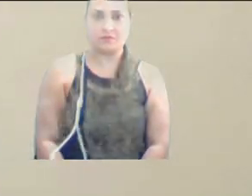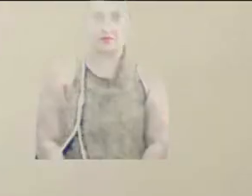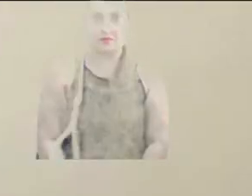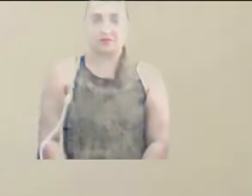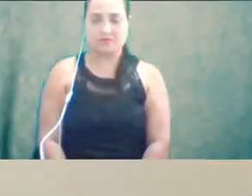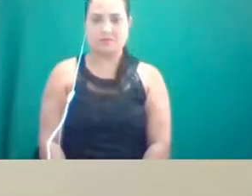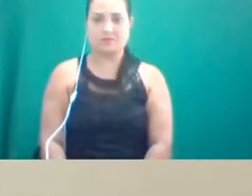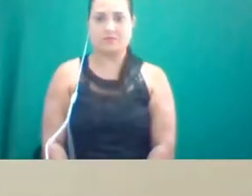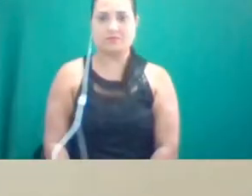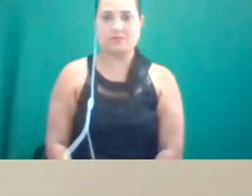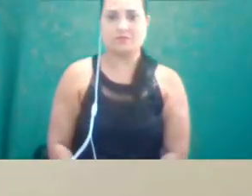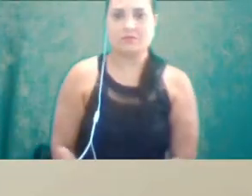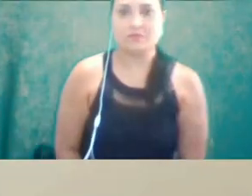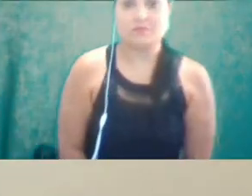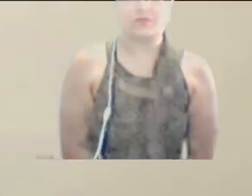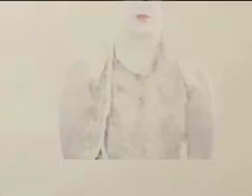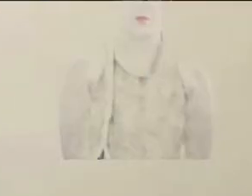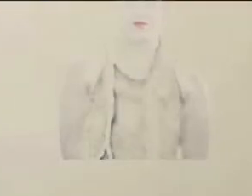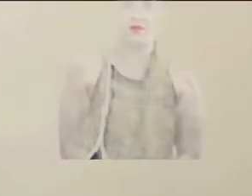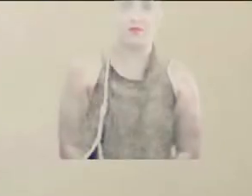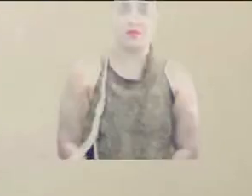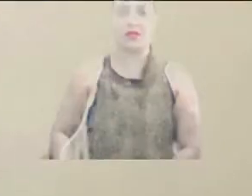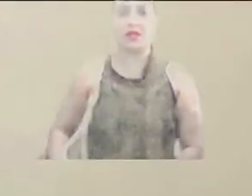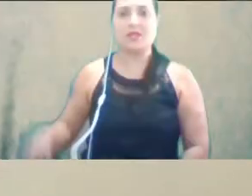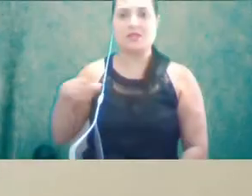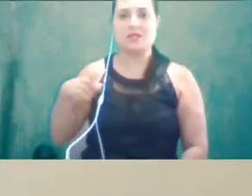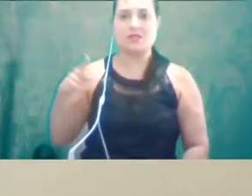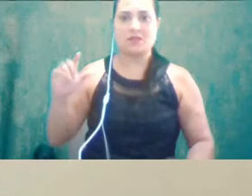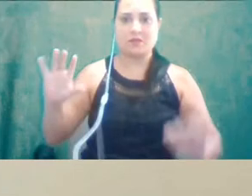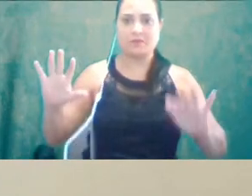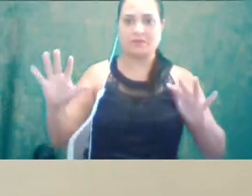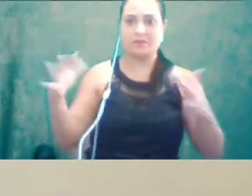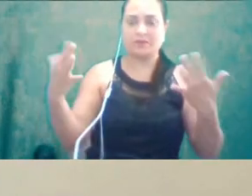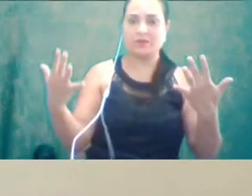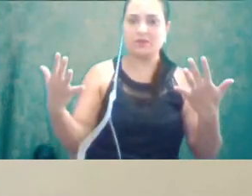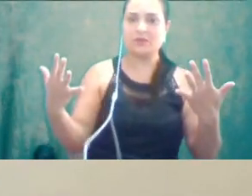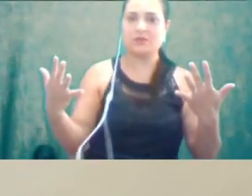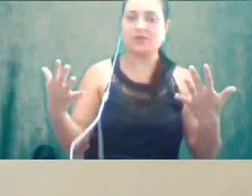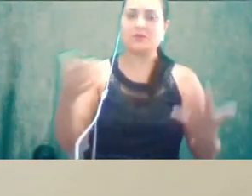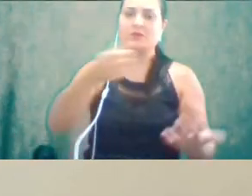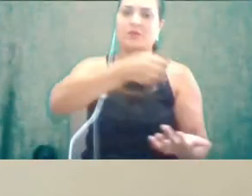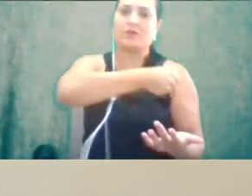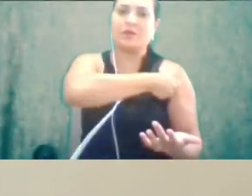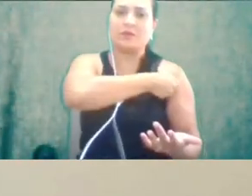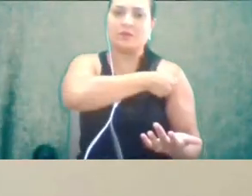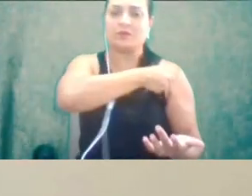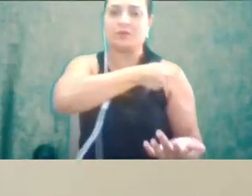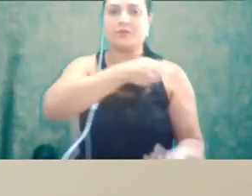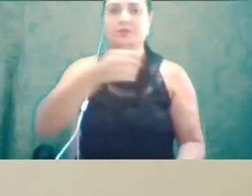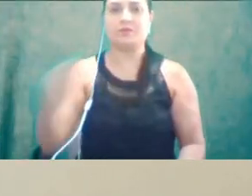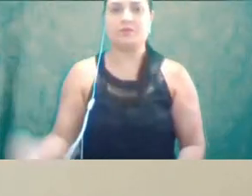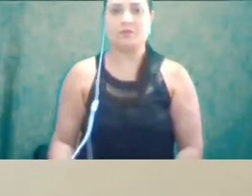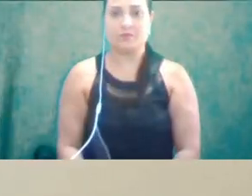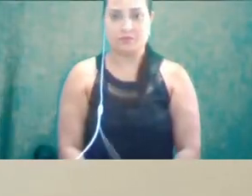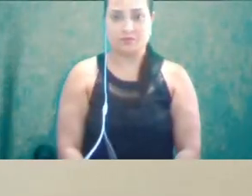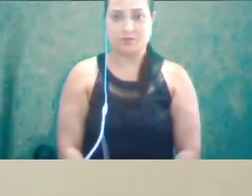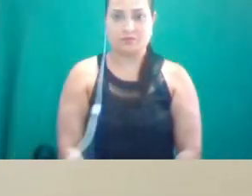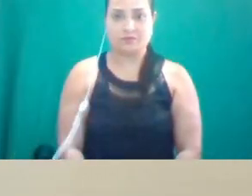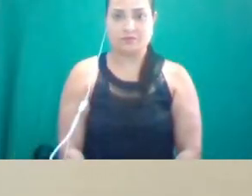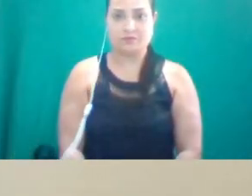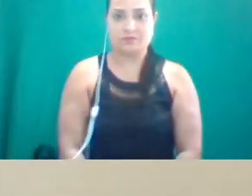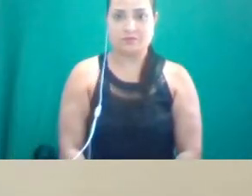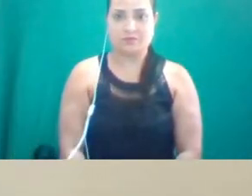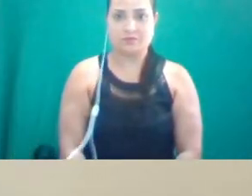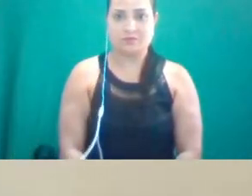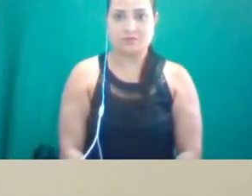de falar o seguinte. Durante nossos tempos na universidade, na nossa graduação, passamos por maus um